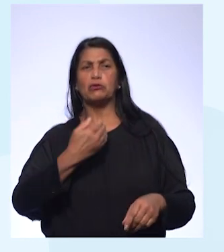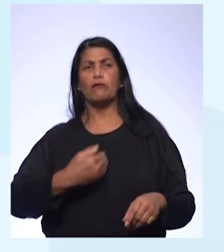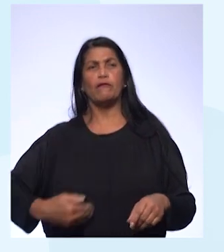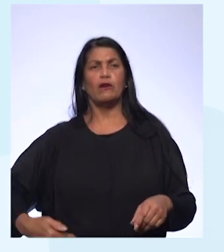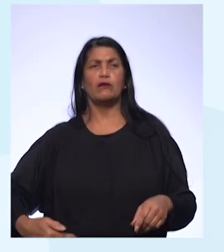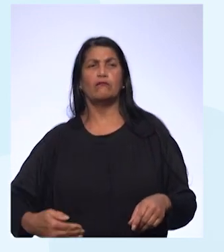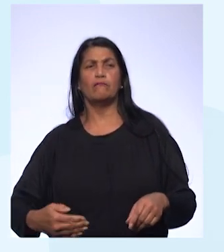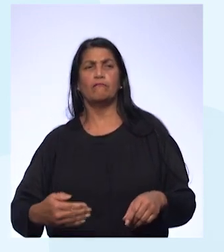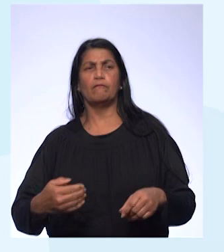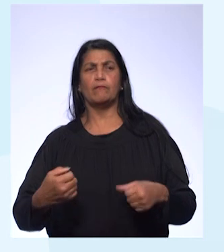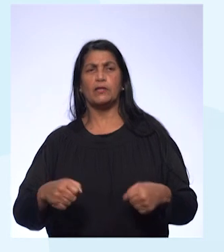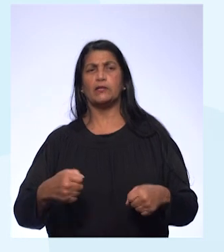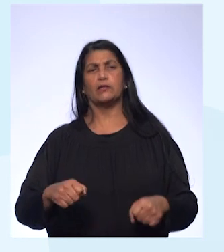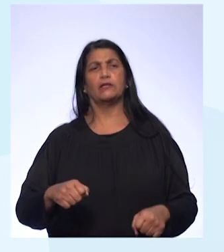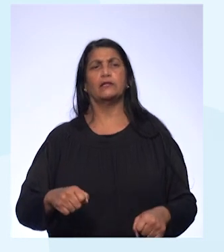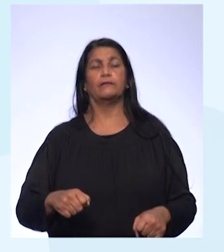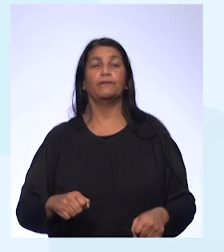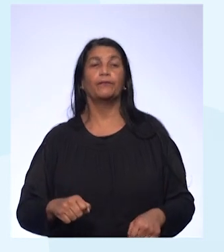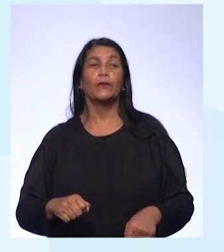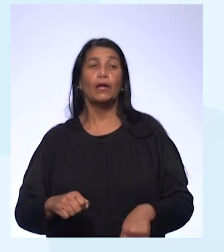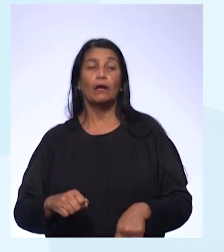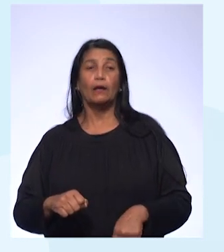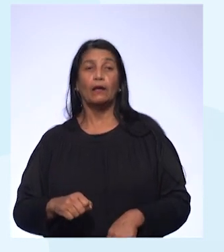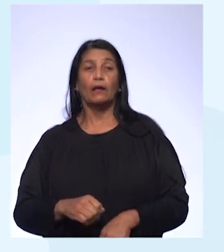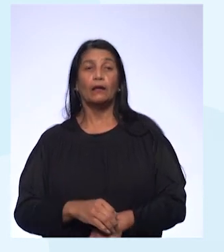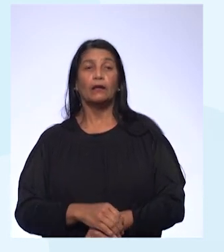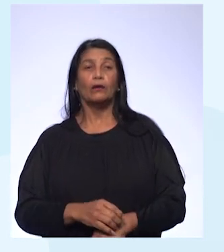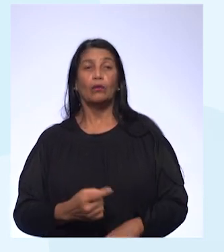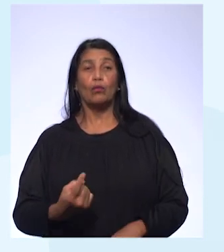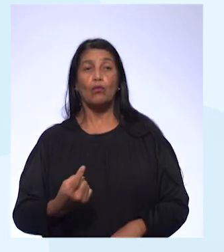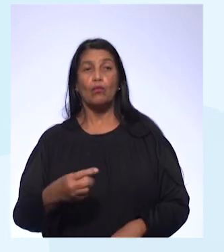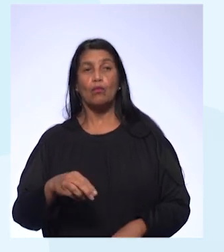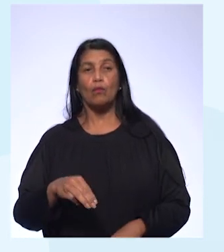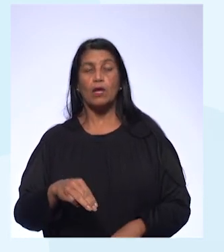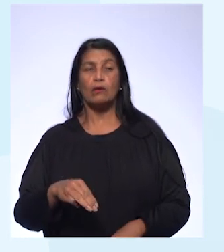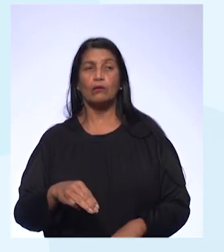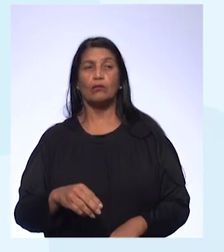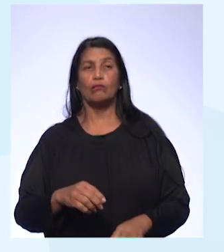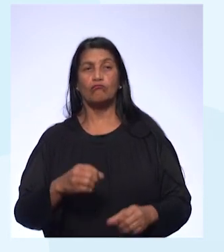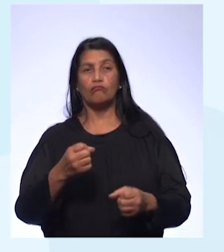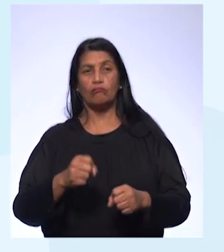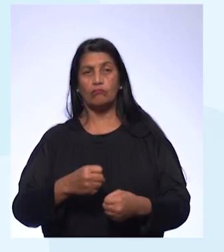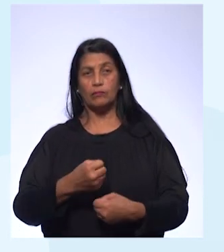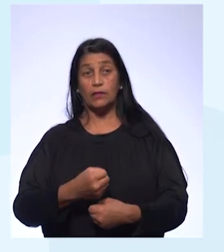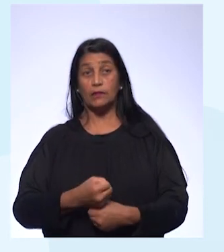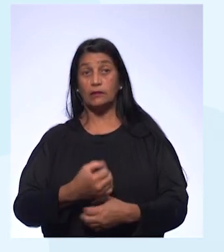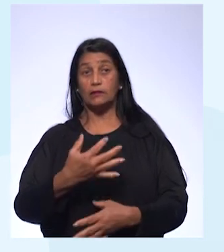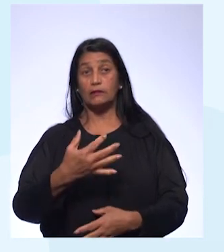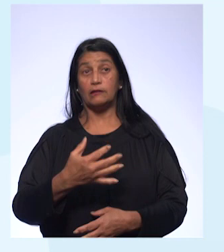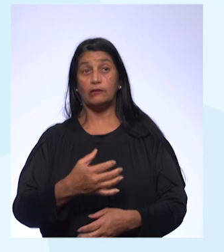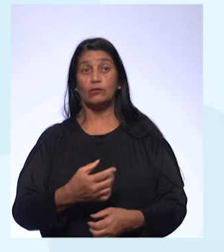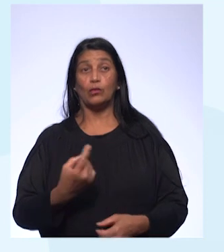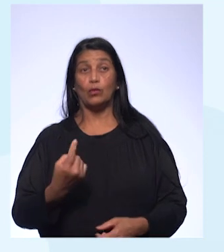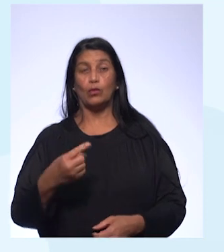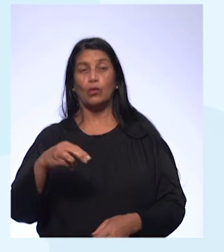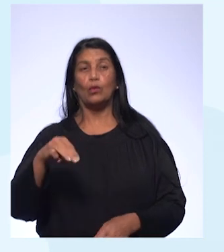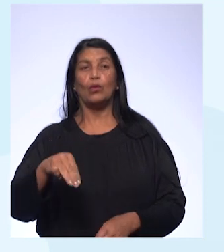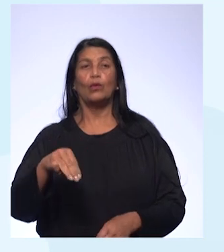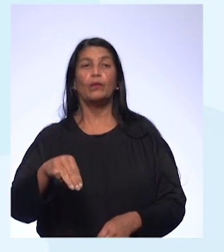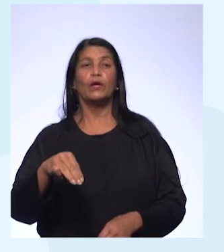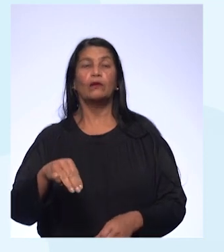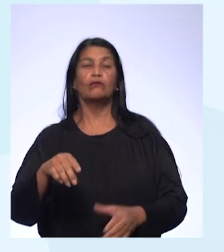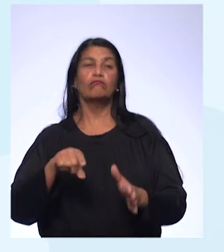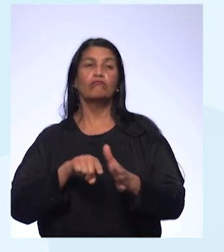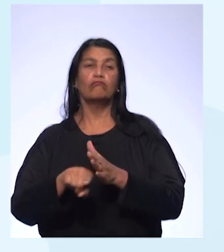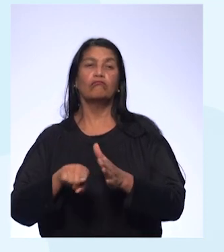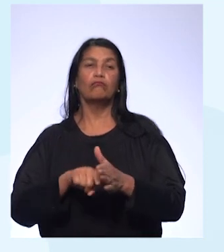momento. Por uma questão de tempo, eu vou deixar um minutinho só, até porque essa está fácil. Eu acabei de explicar o que eu estou pedindo na pergunta